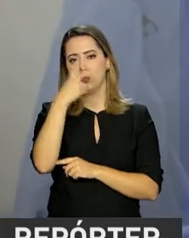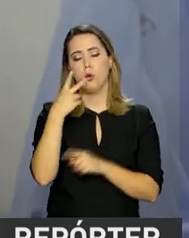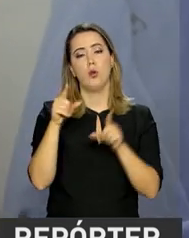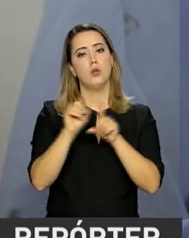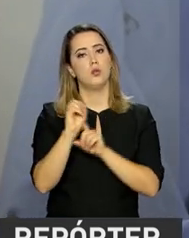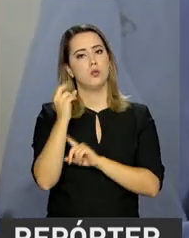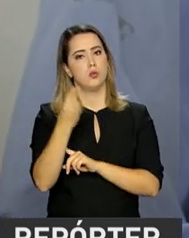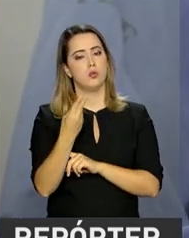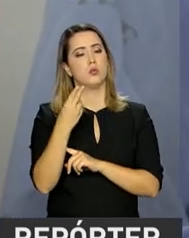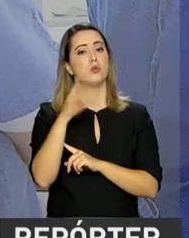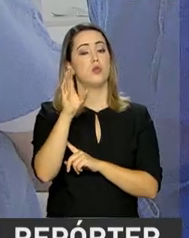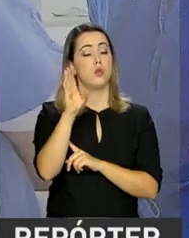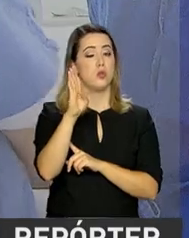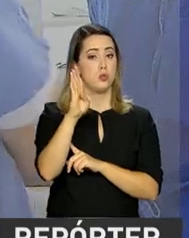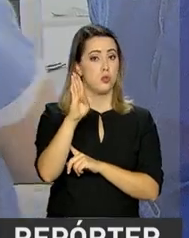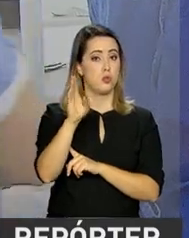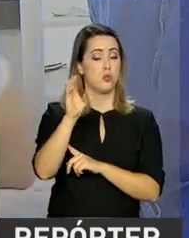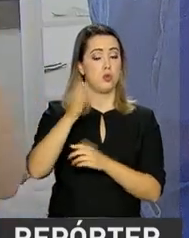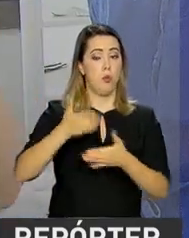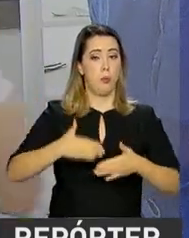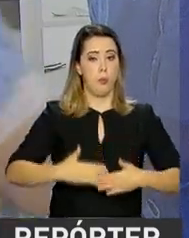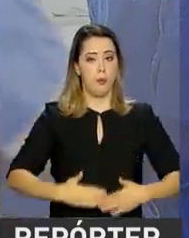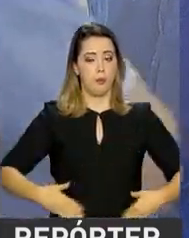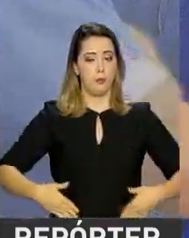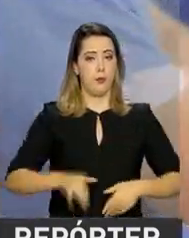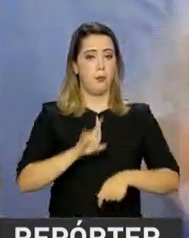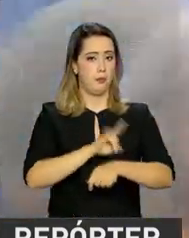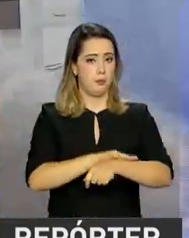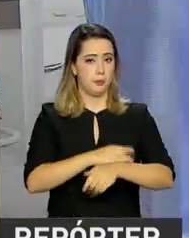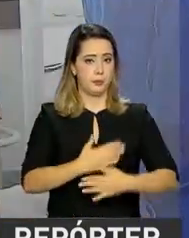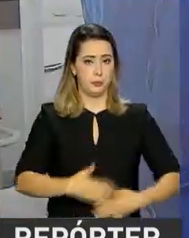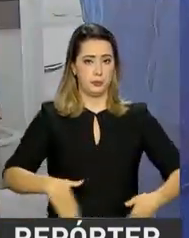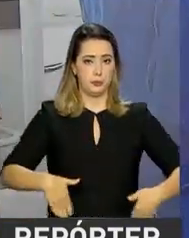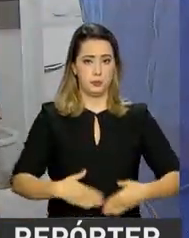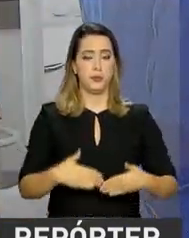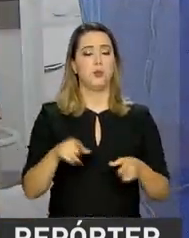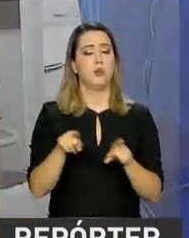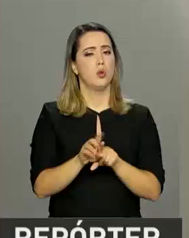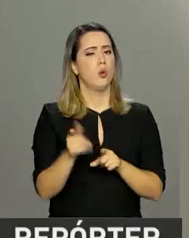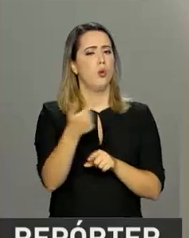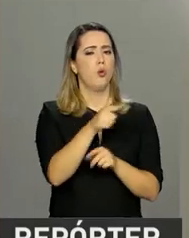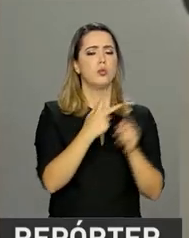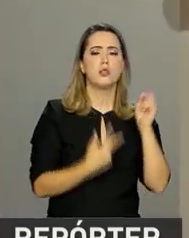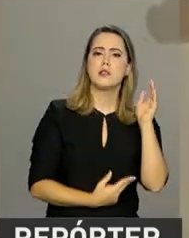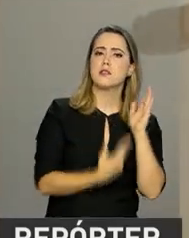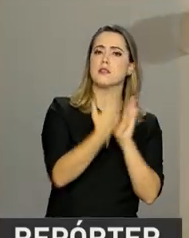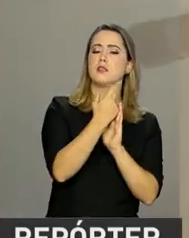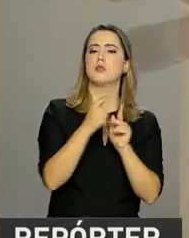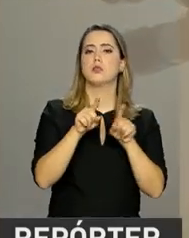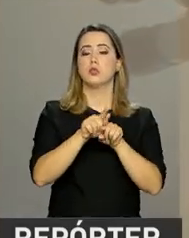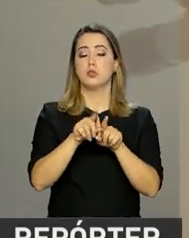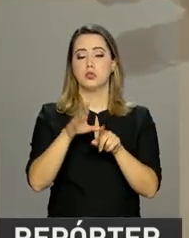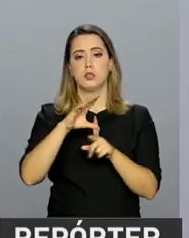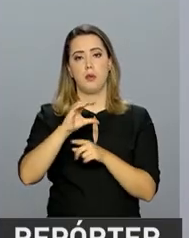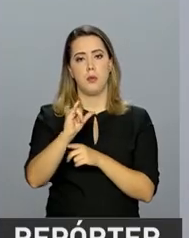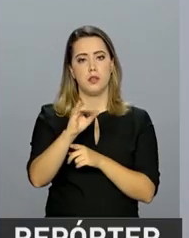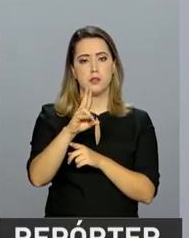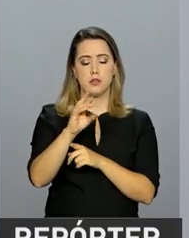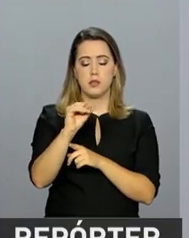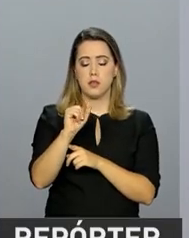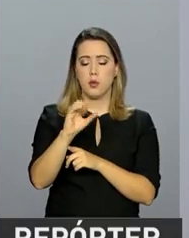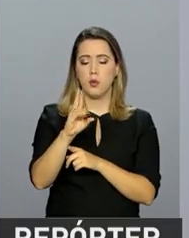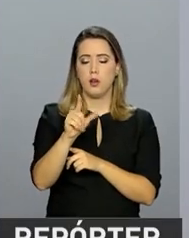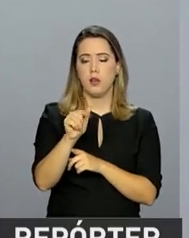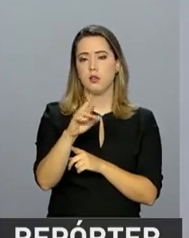urológicos, como na bexiga. Além destes, muitos outros tipos de cirurgia estão sendo realizados, como no aparelho circulatório, como a que